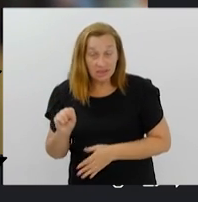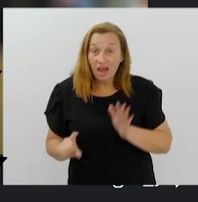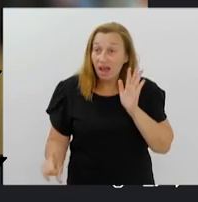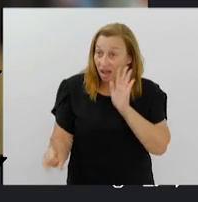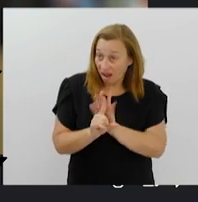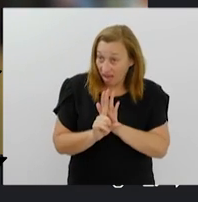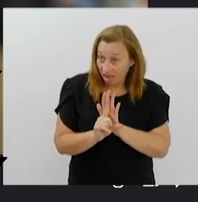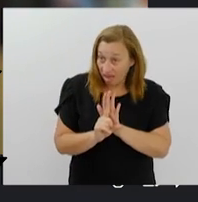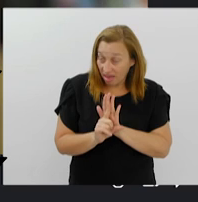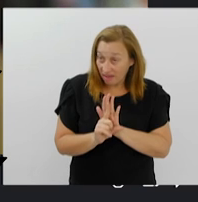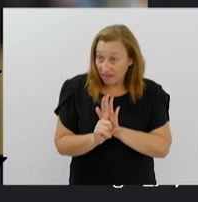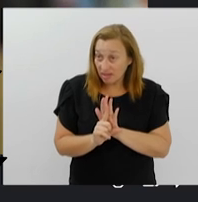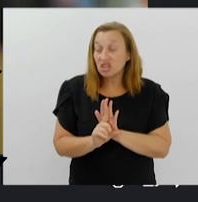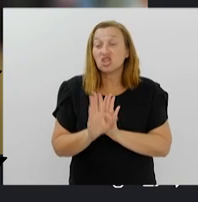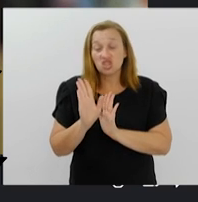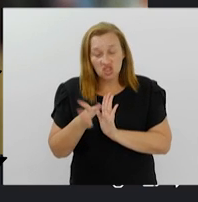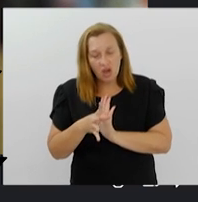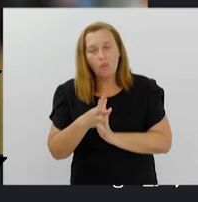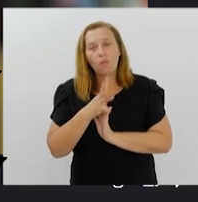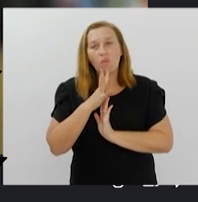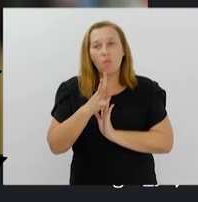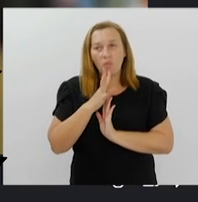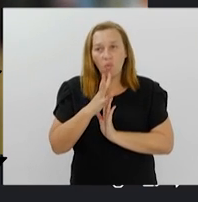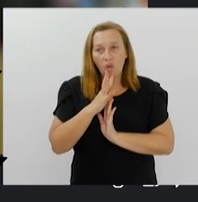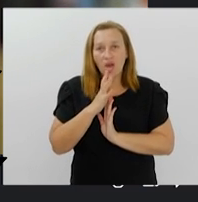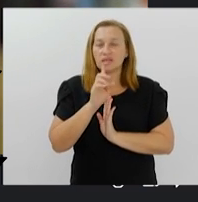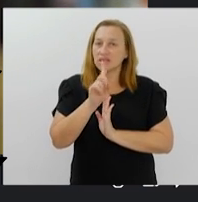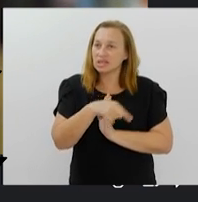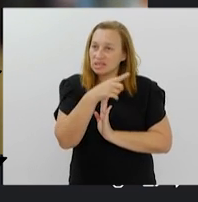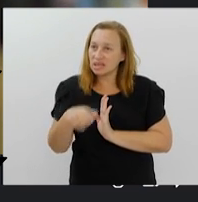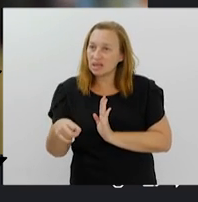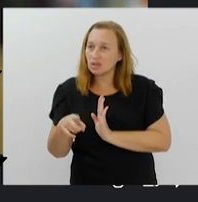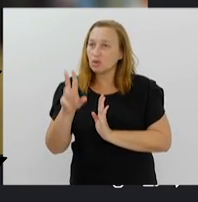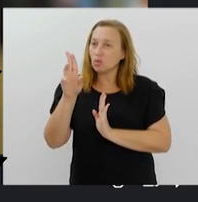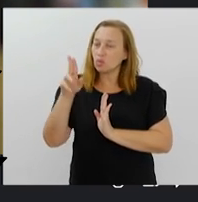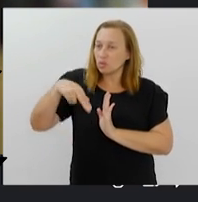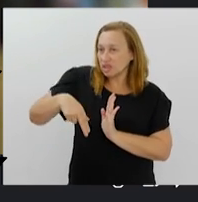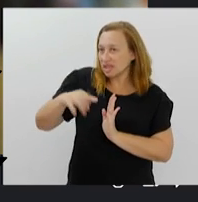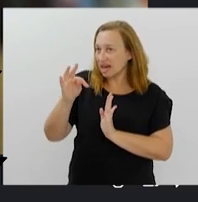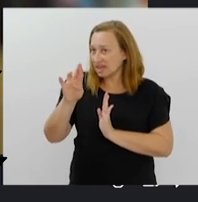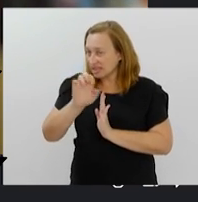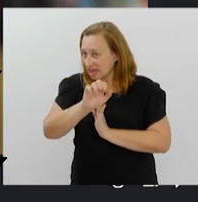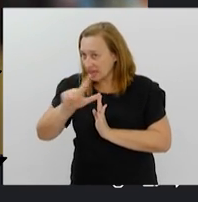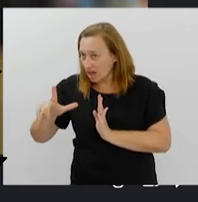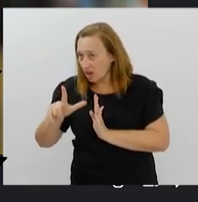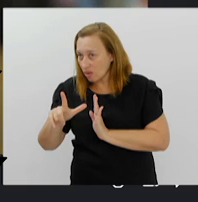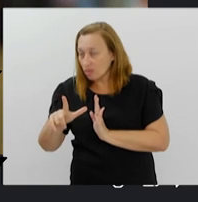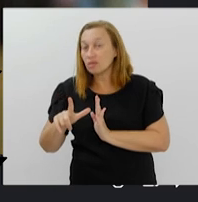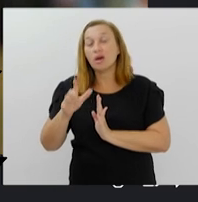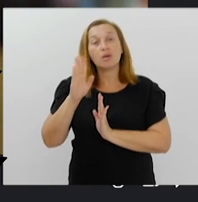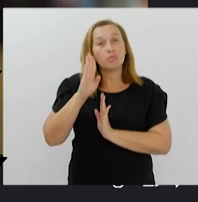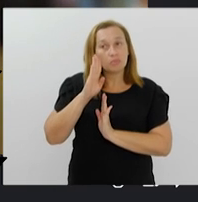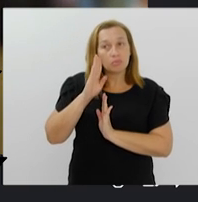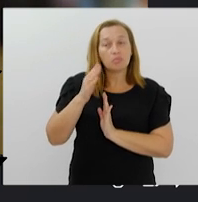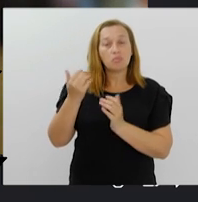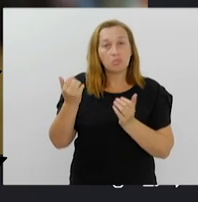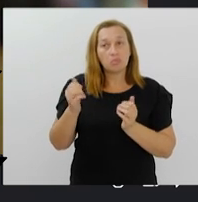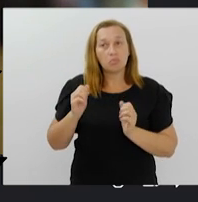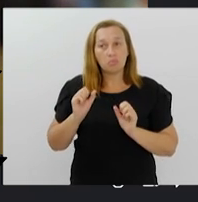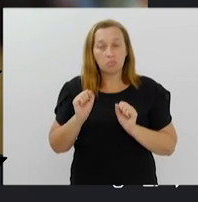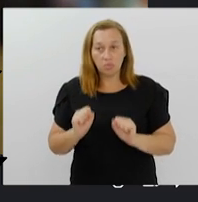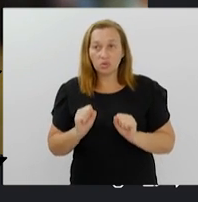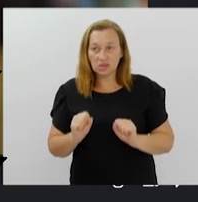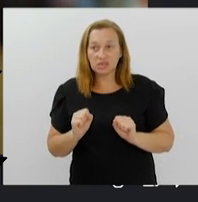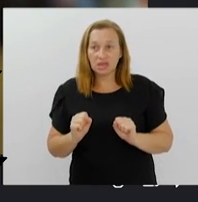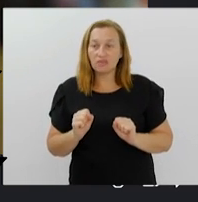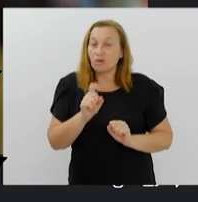brasileira já reconhece o cancelamento unilateral é possível fundamentar juridicamente a ideia de que